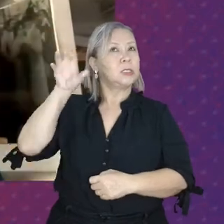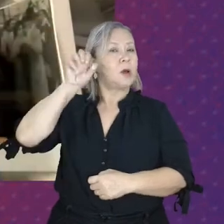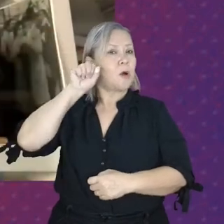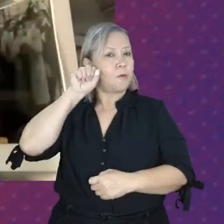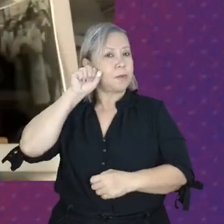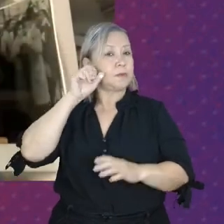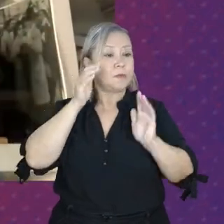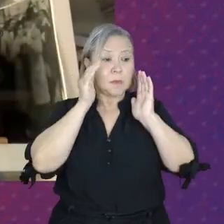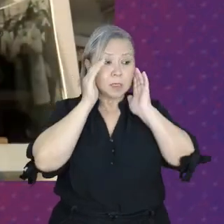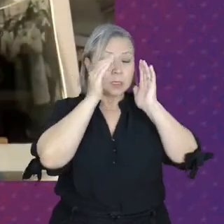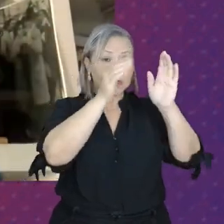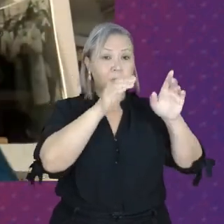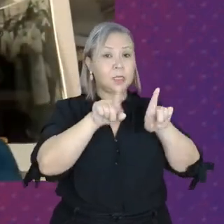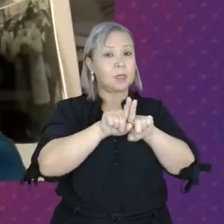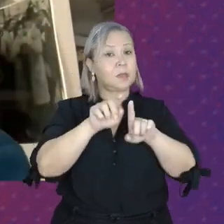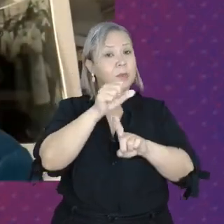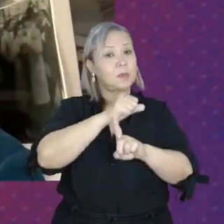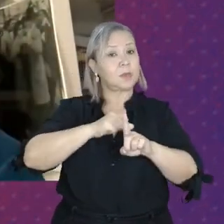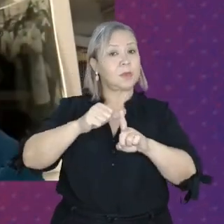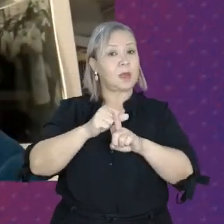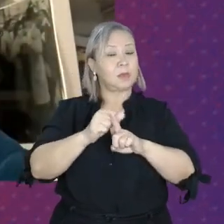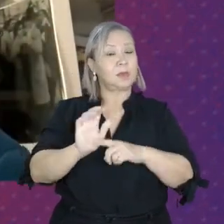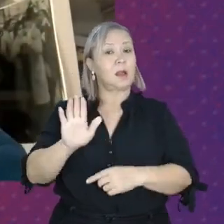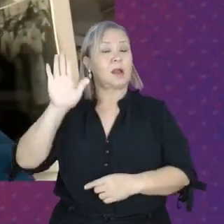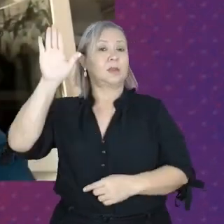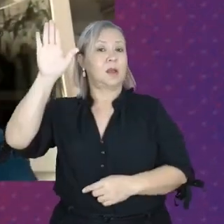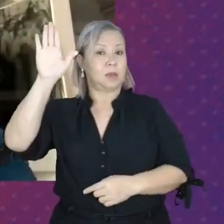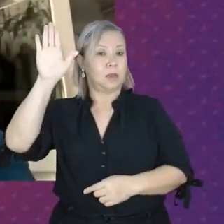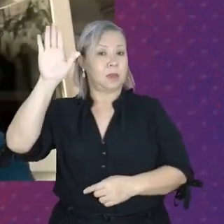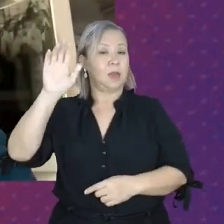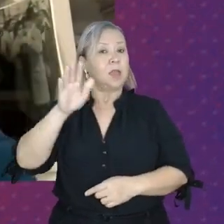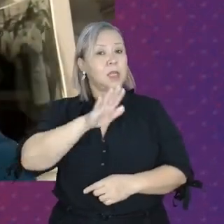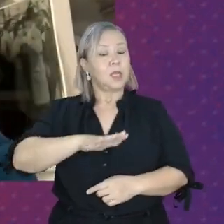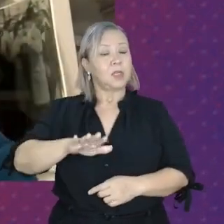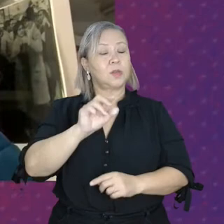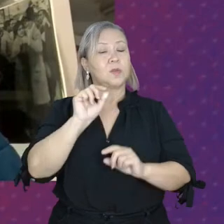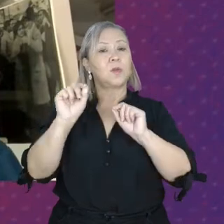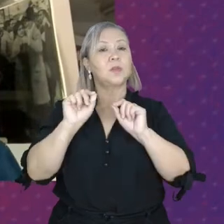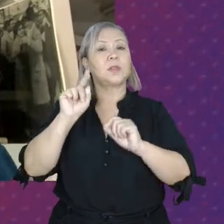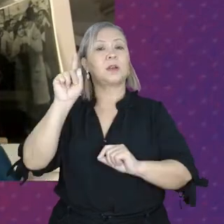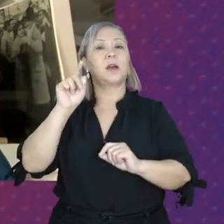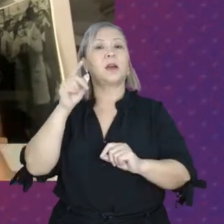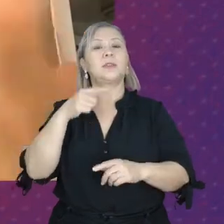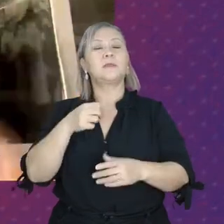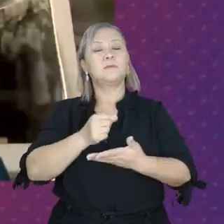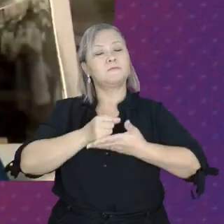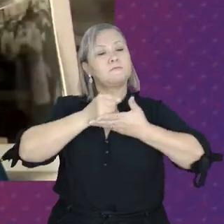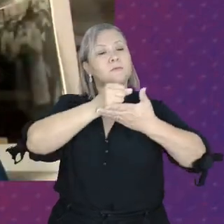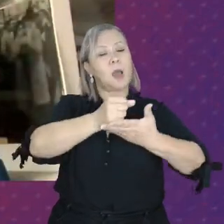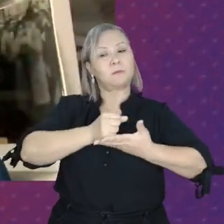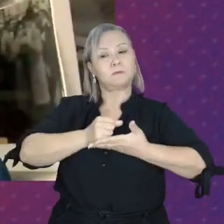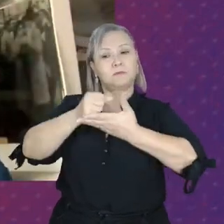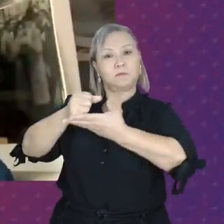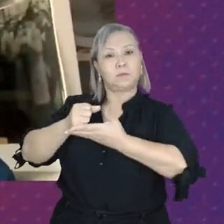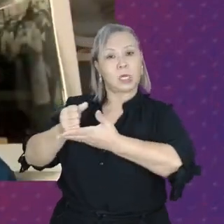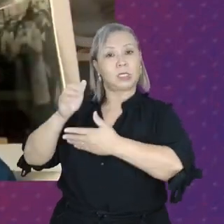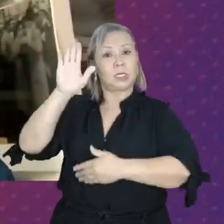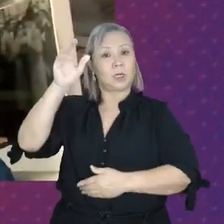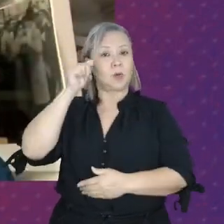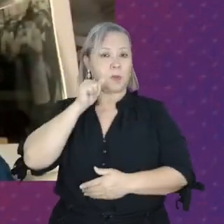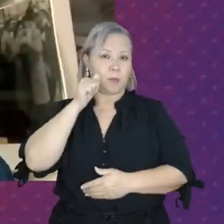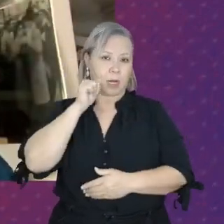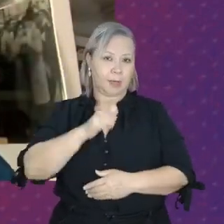e respeitadas na sociedade, da candidata, e de todas aquelas que vão apoiar a candidatura dessa